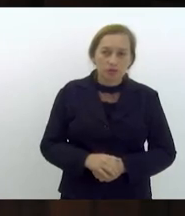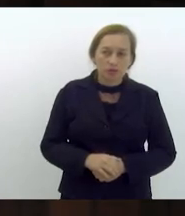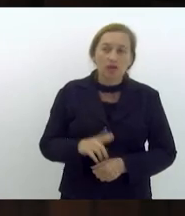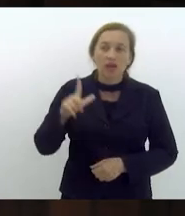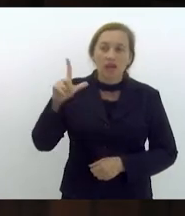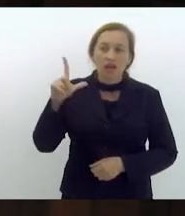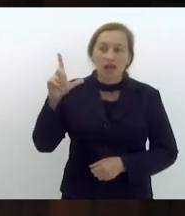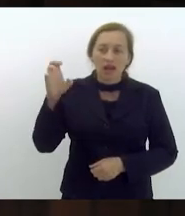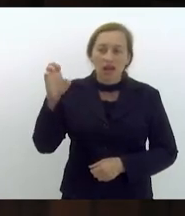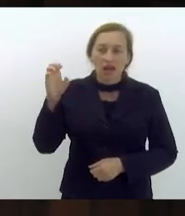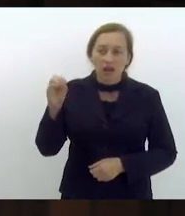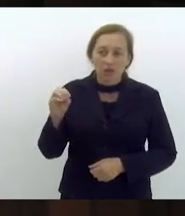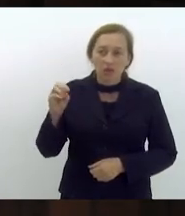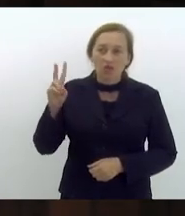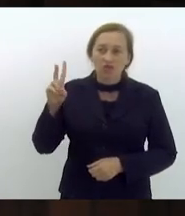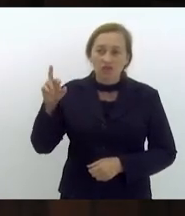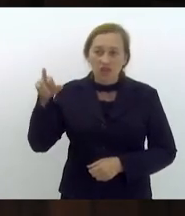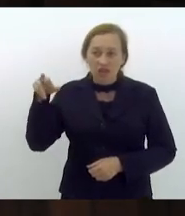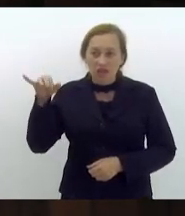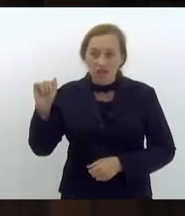Léo Vieira